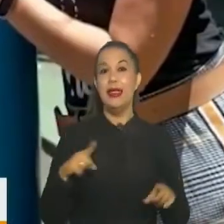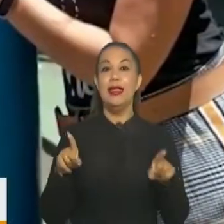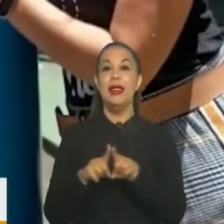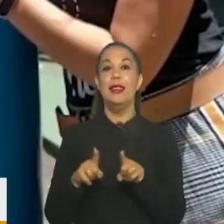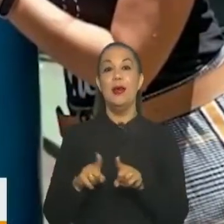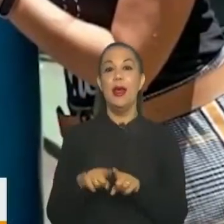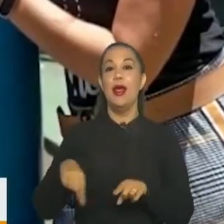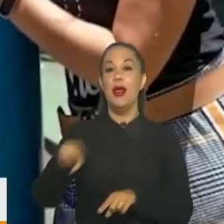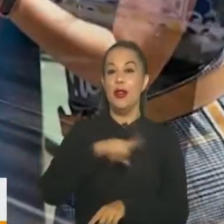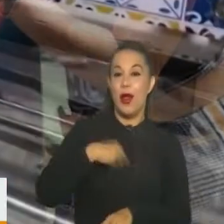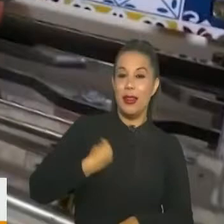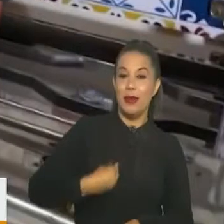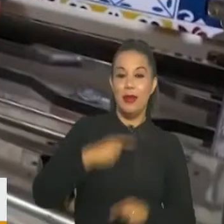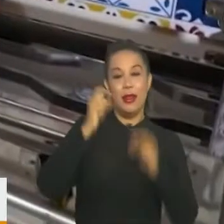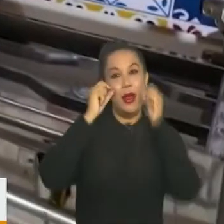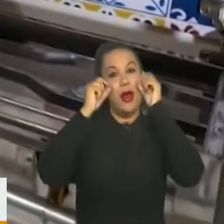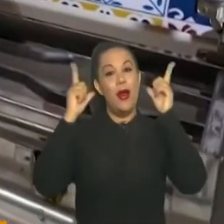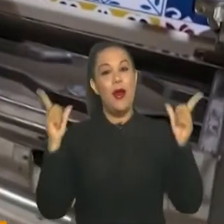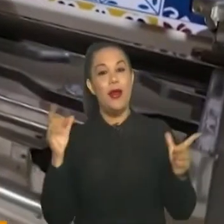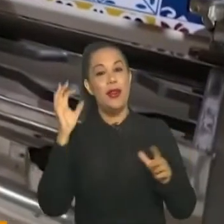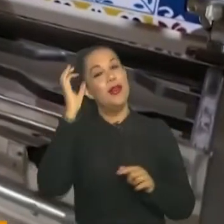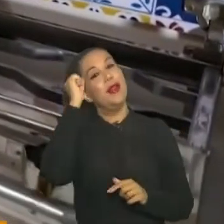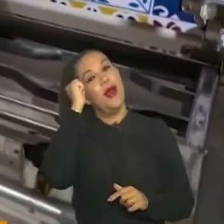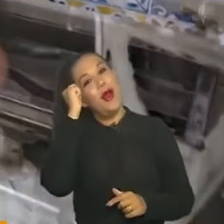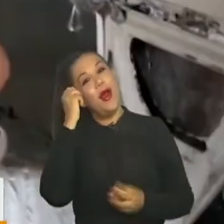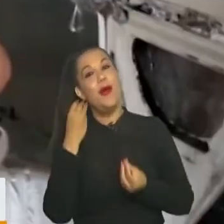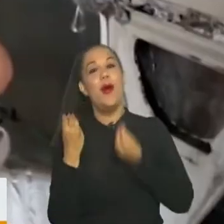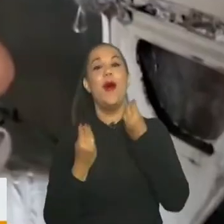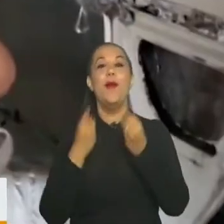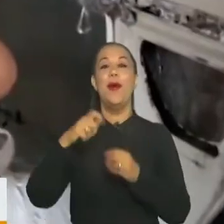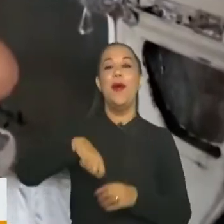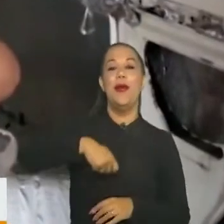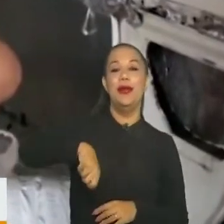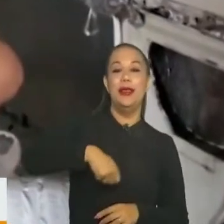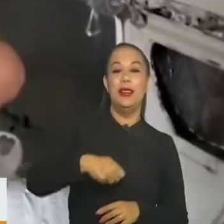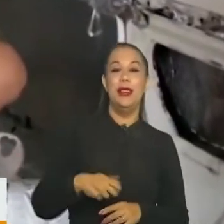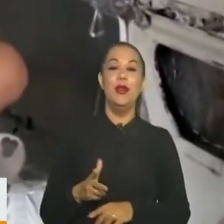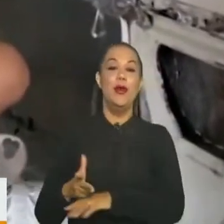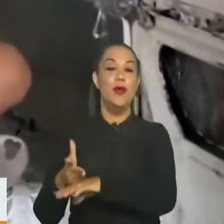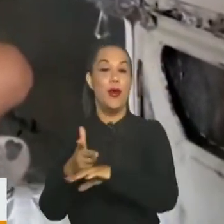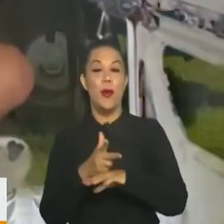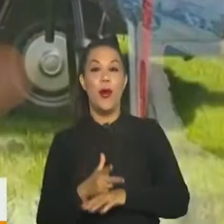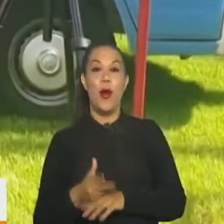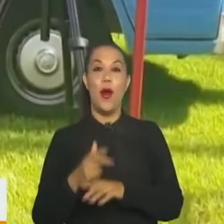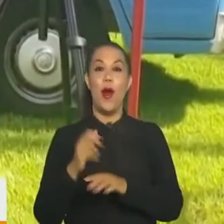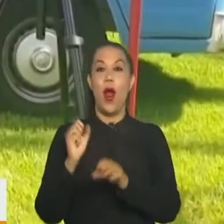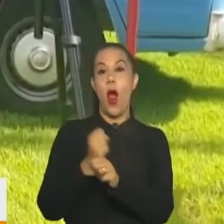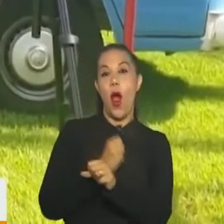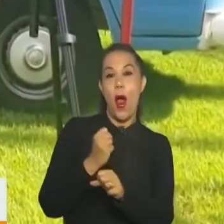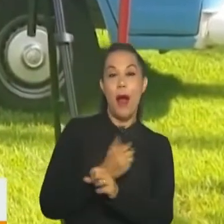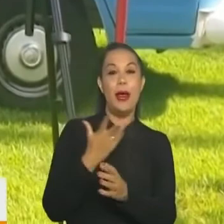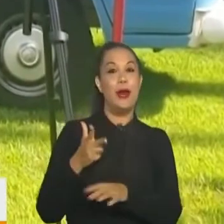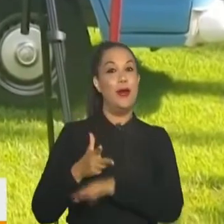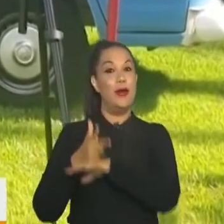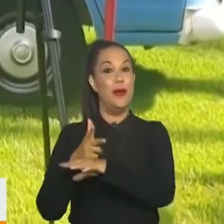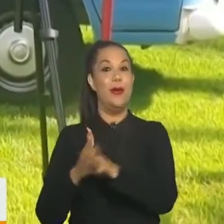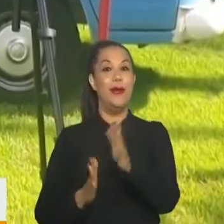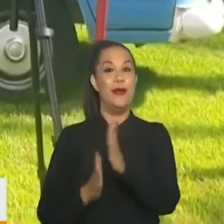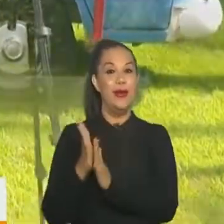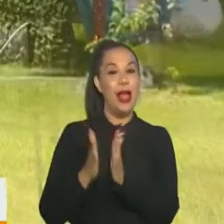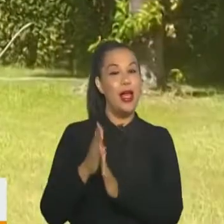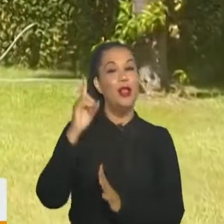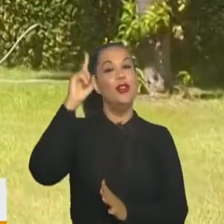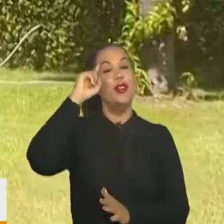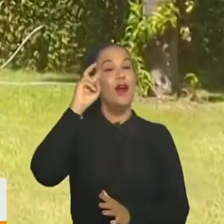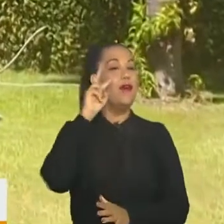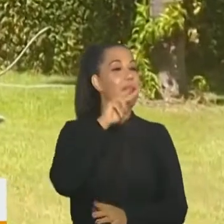a nossa rotina, como é que a gente acorda, como é que a gente dorme, como é que a gente cozinha. A gente filmou toda a parte da construção. E agora vamos começar a filmar nossa viagem, o dia a dia, tudo que a gente